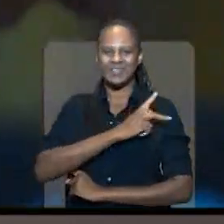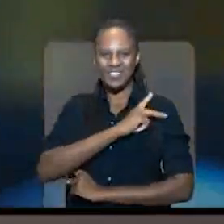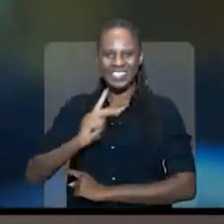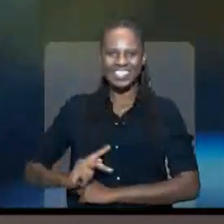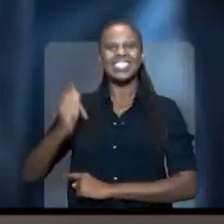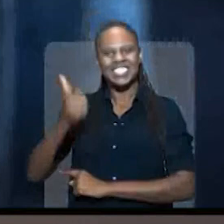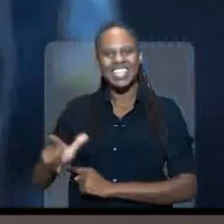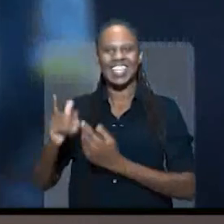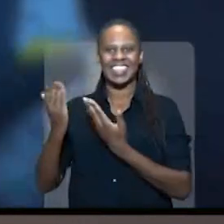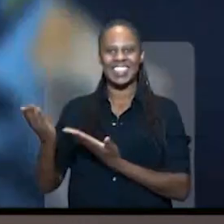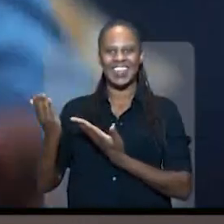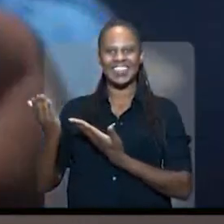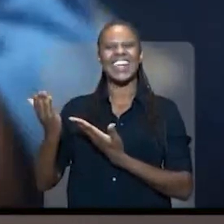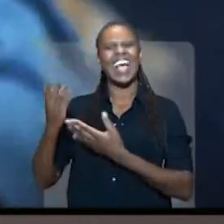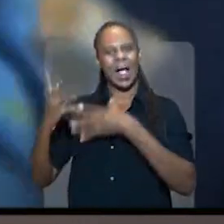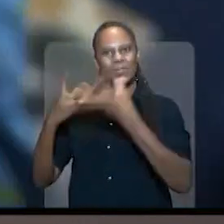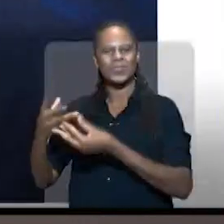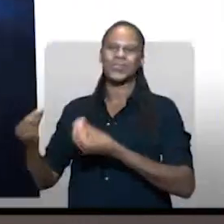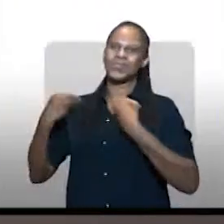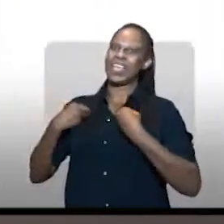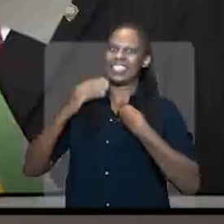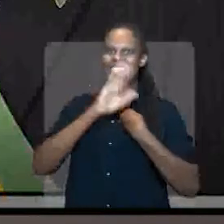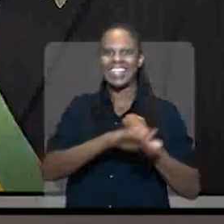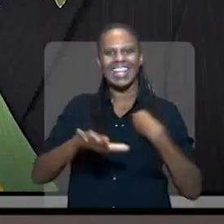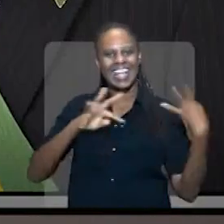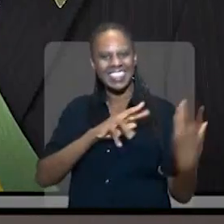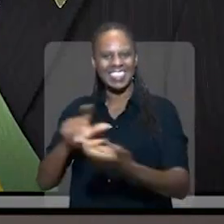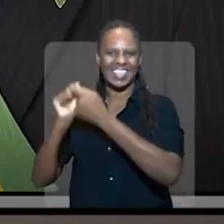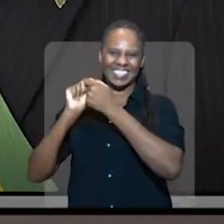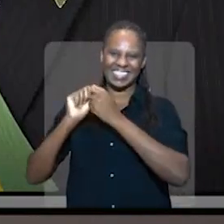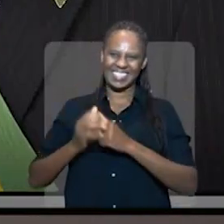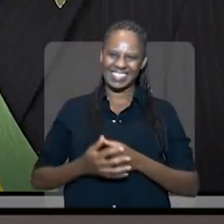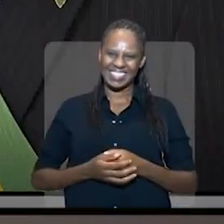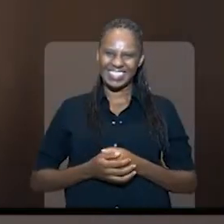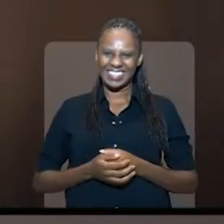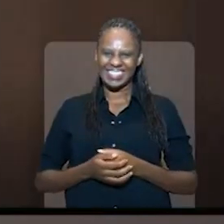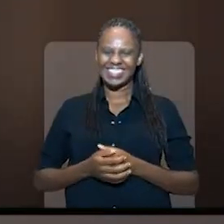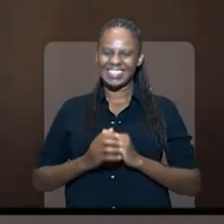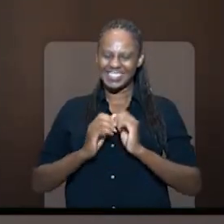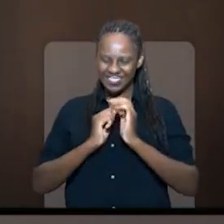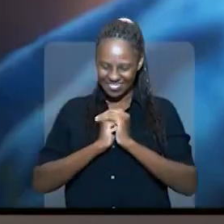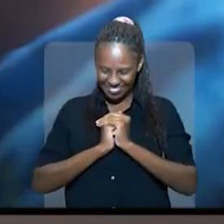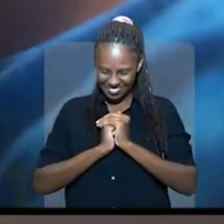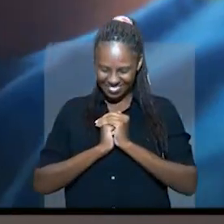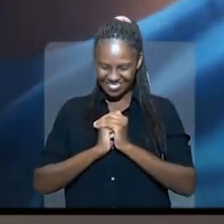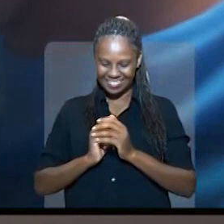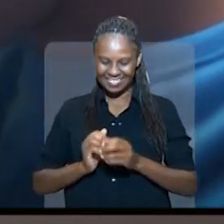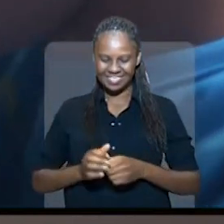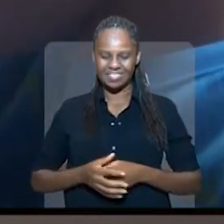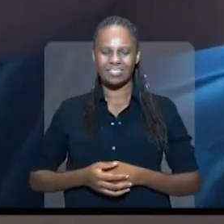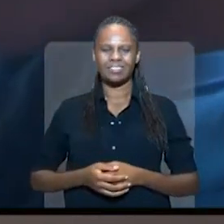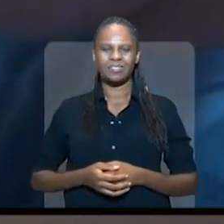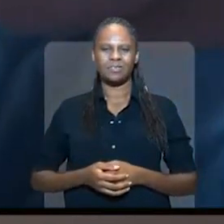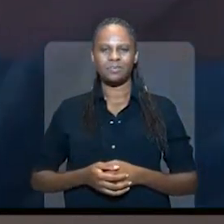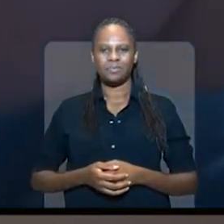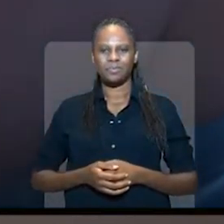que Lula seja presidente de novo. Isso sim que é um presentão para todas as crianças. Amém.